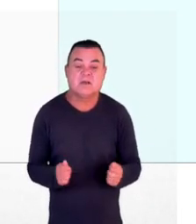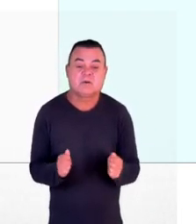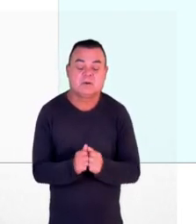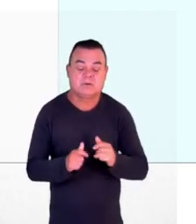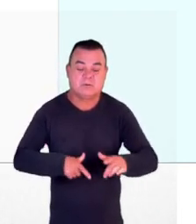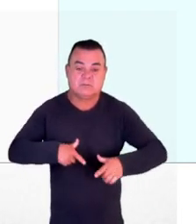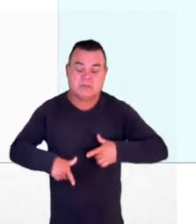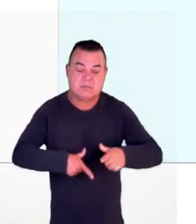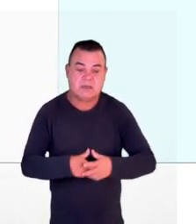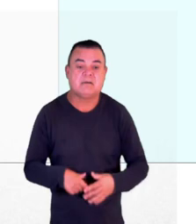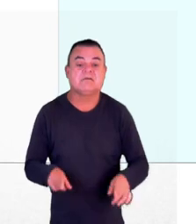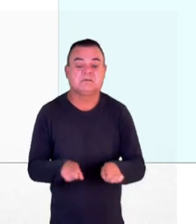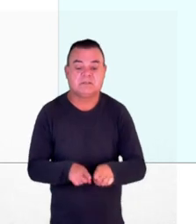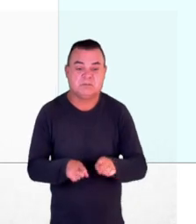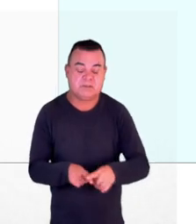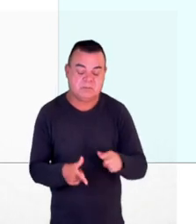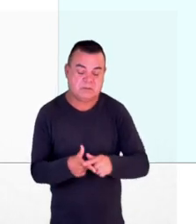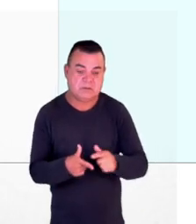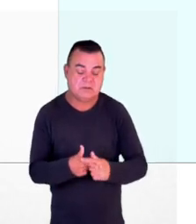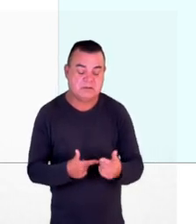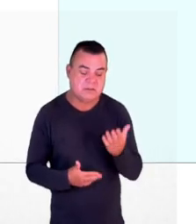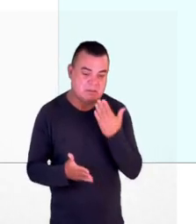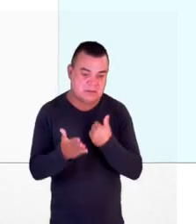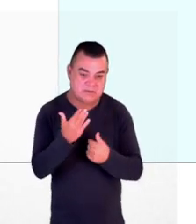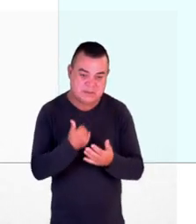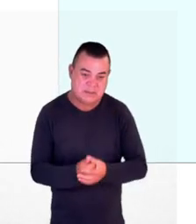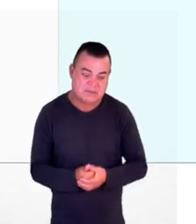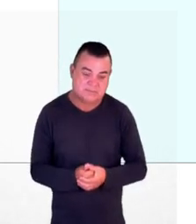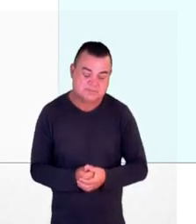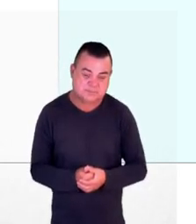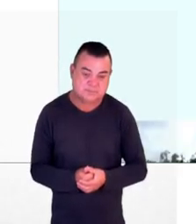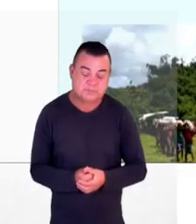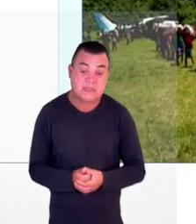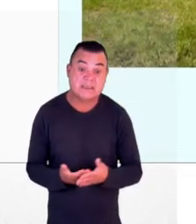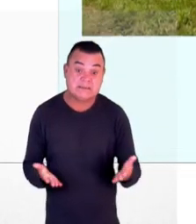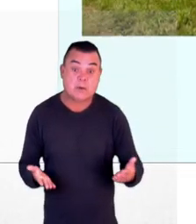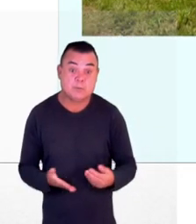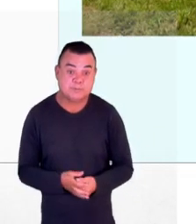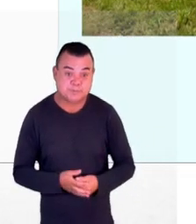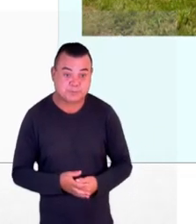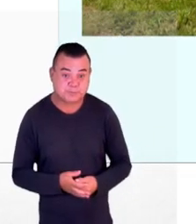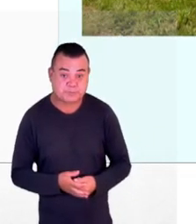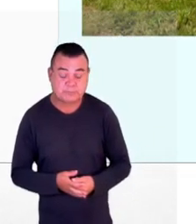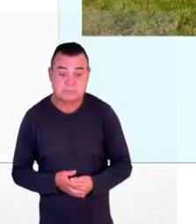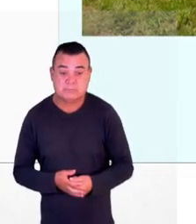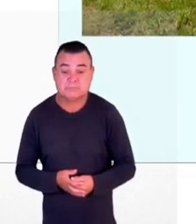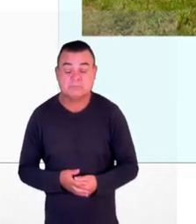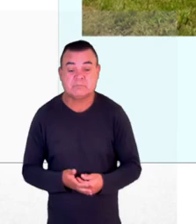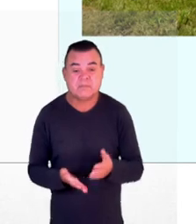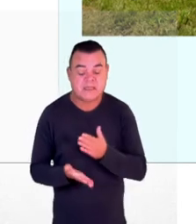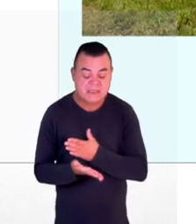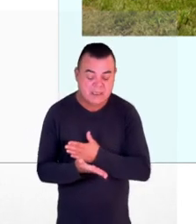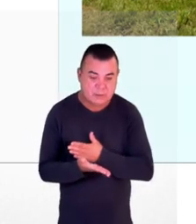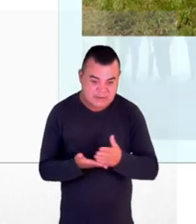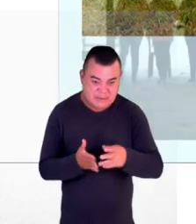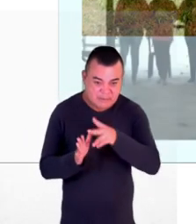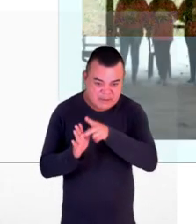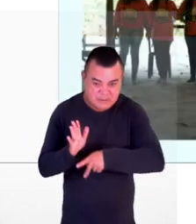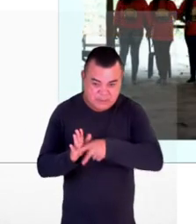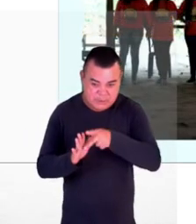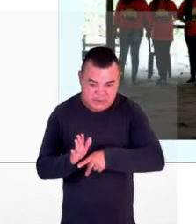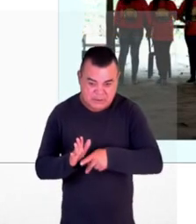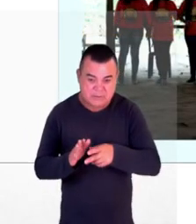questão alimentar diretamente afetada e a partir desse projeto ele deixa eu passar